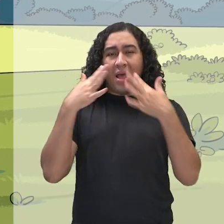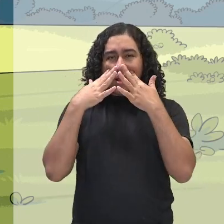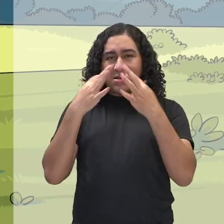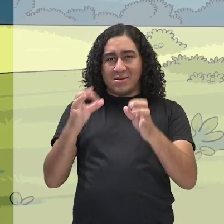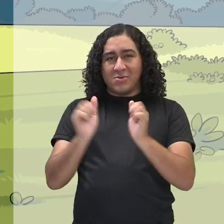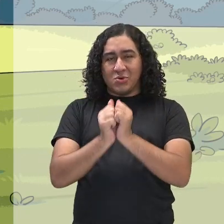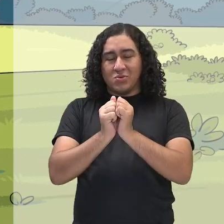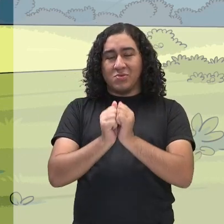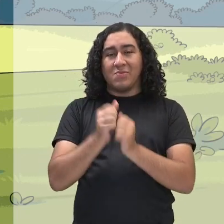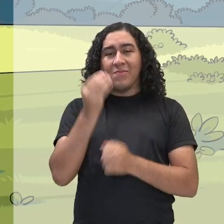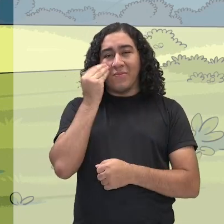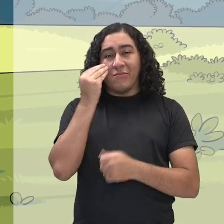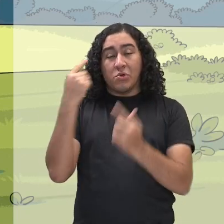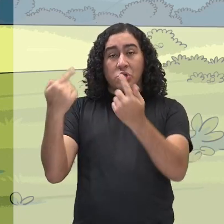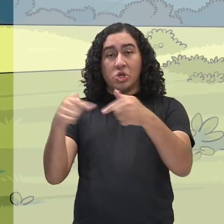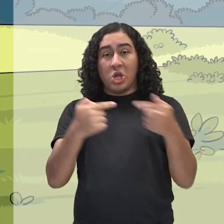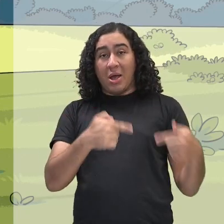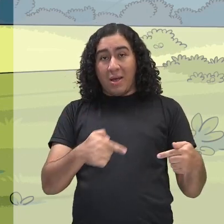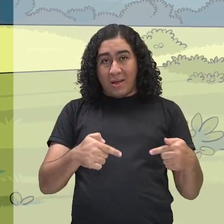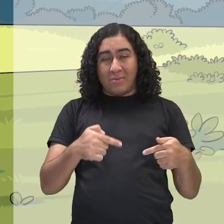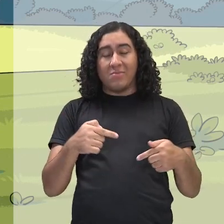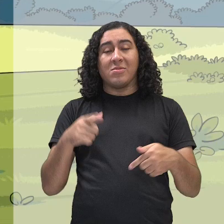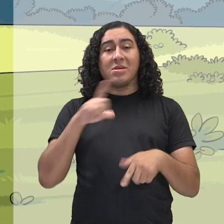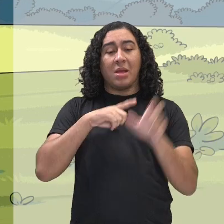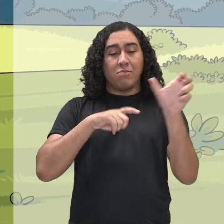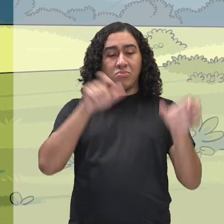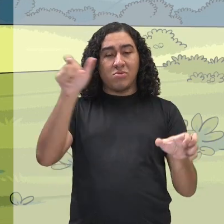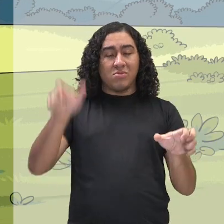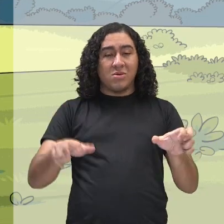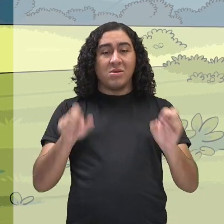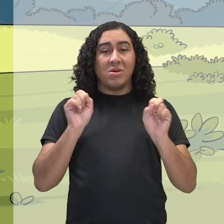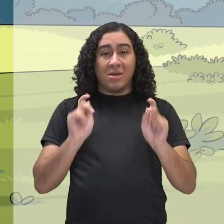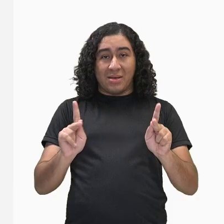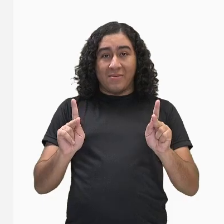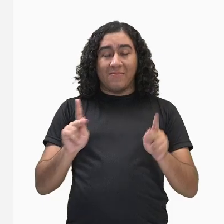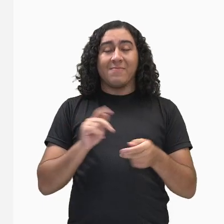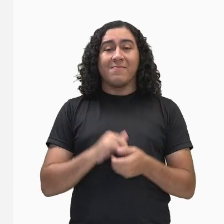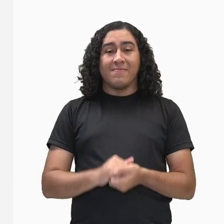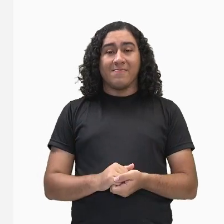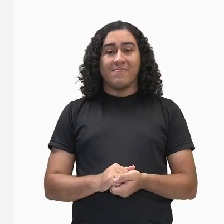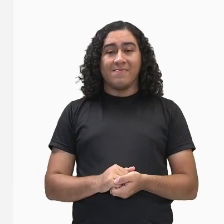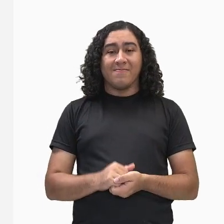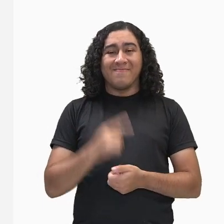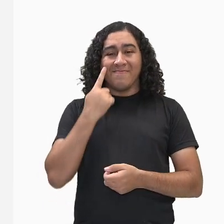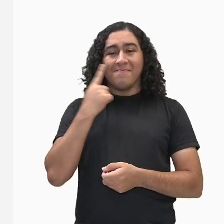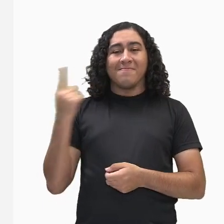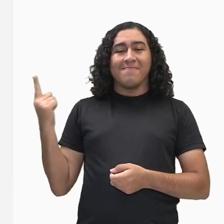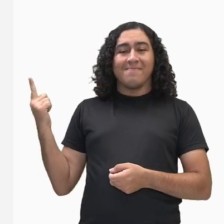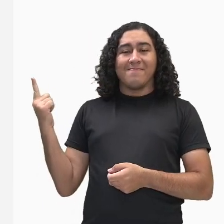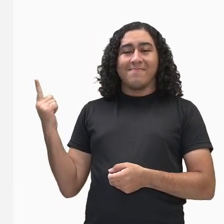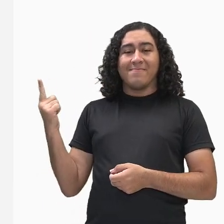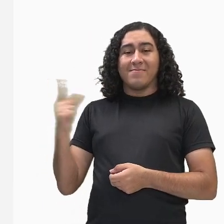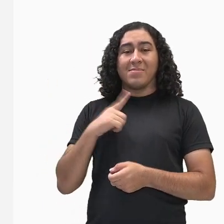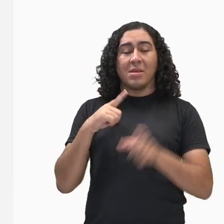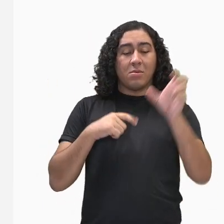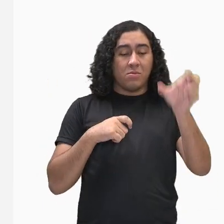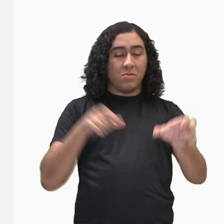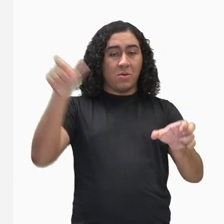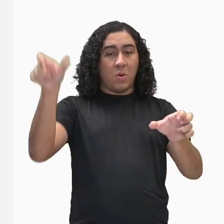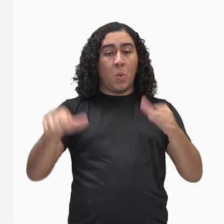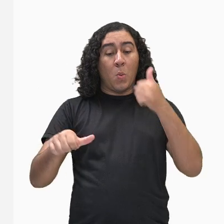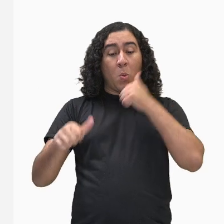junto comigo em um diálogo entre as nossas personagens, a Potira e a Victoria. Então, aqui nós temos as nossas